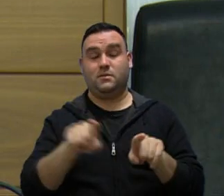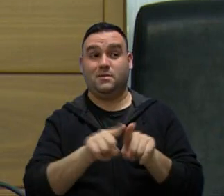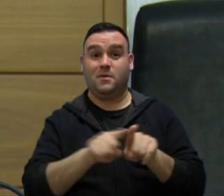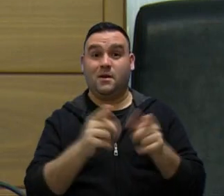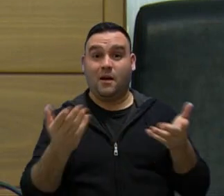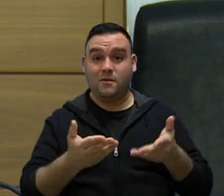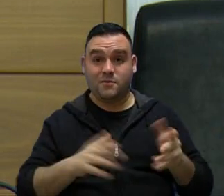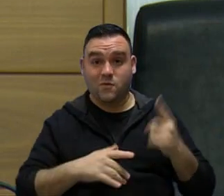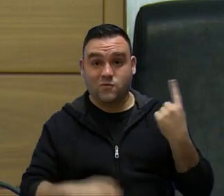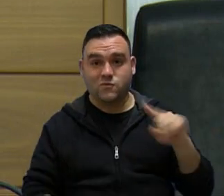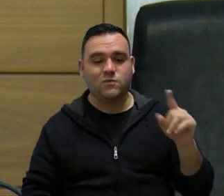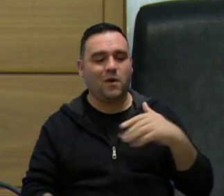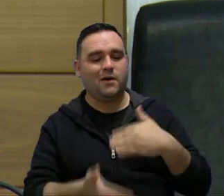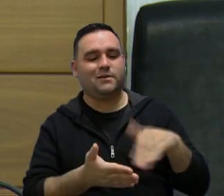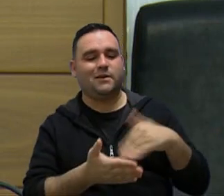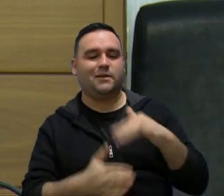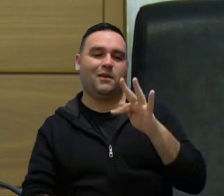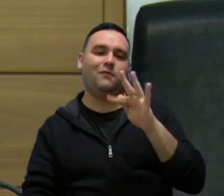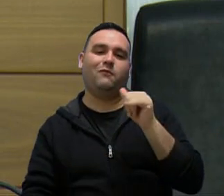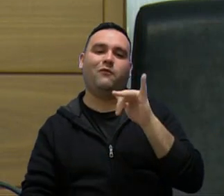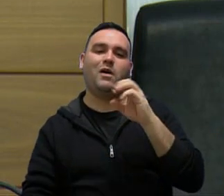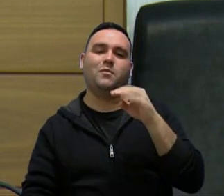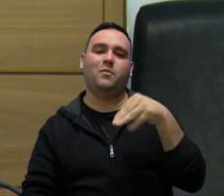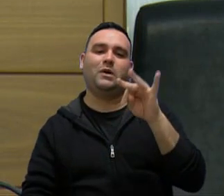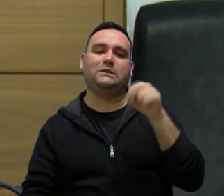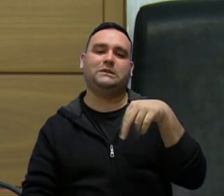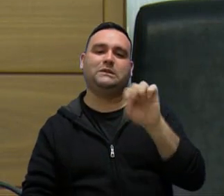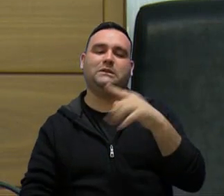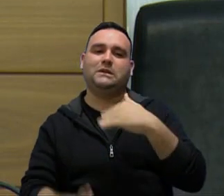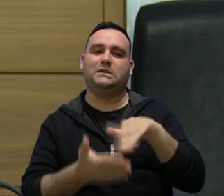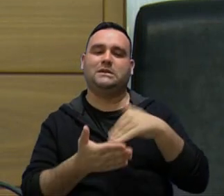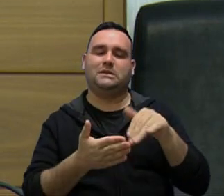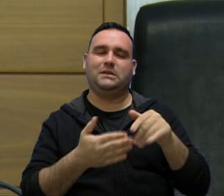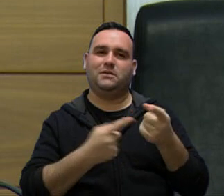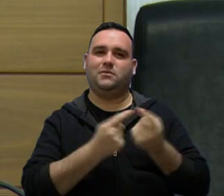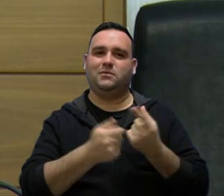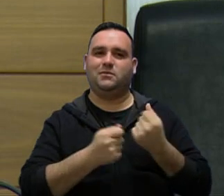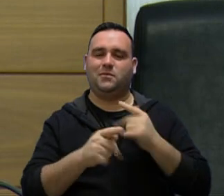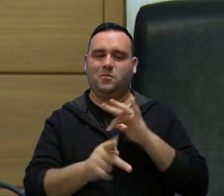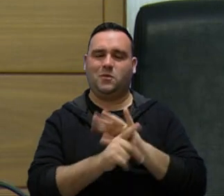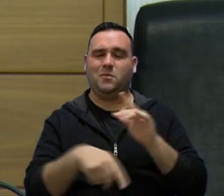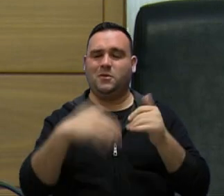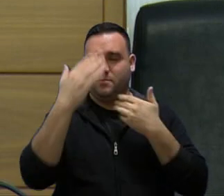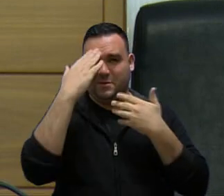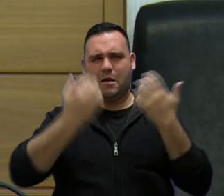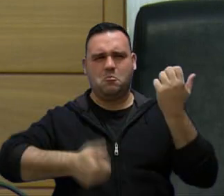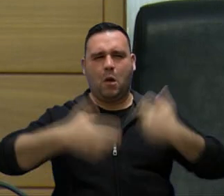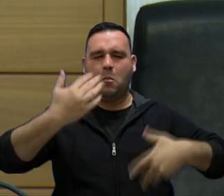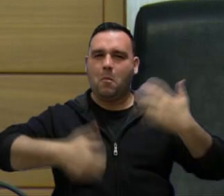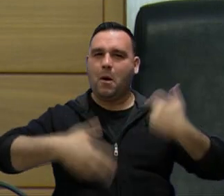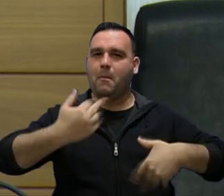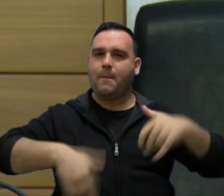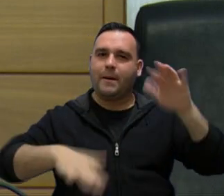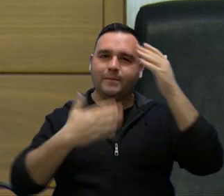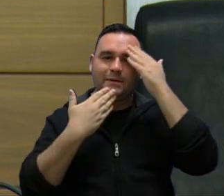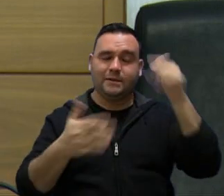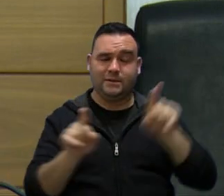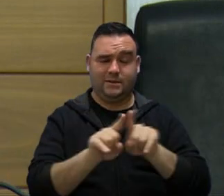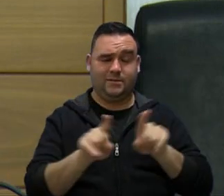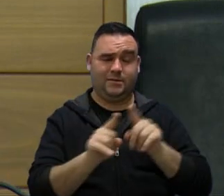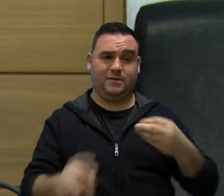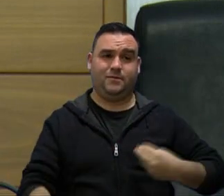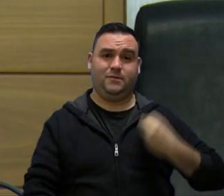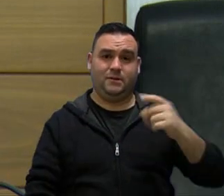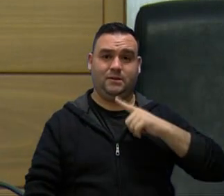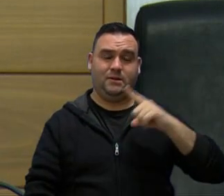e por fim ou secretário fábio martins secretário da fazenda muito obrigada pela os esclarecimentos e pela